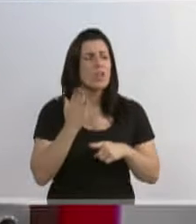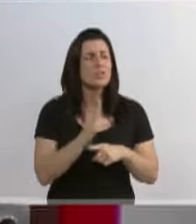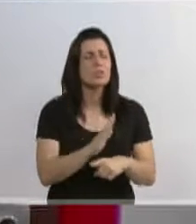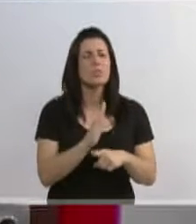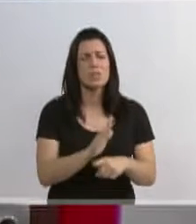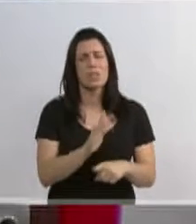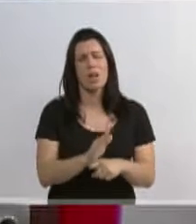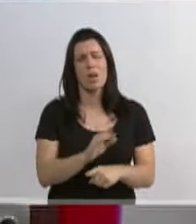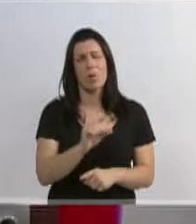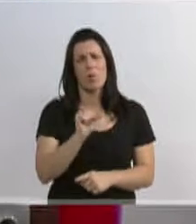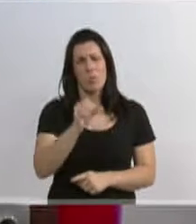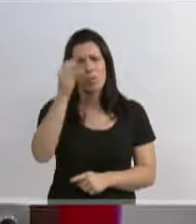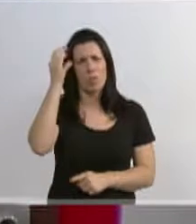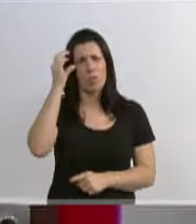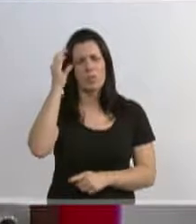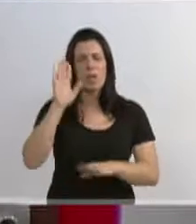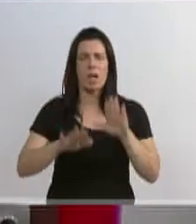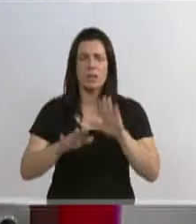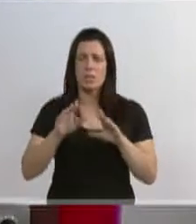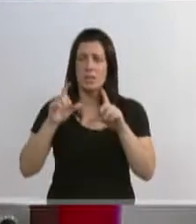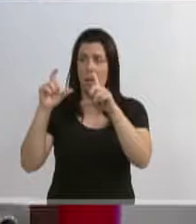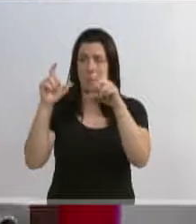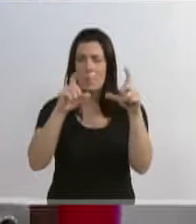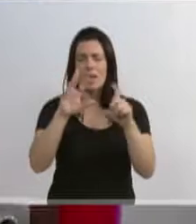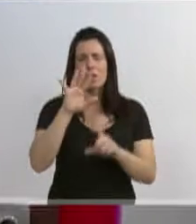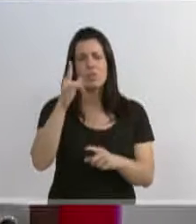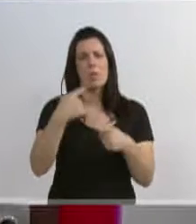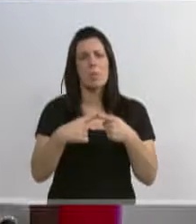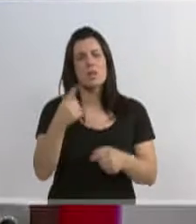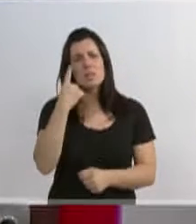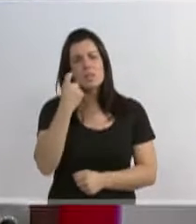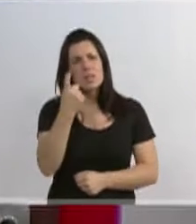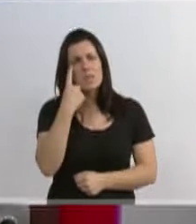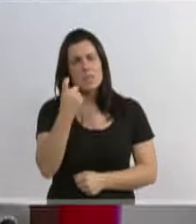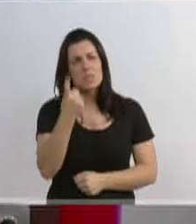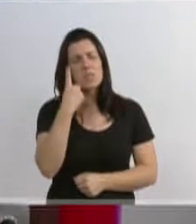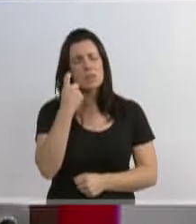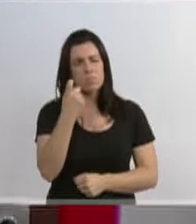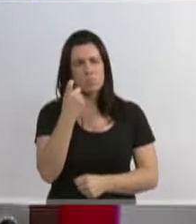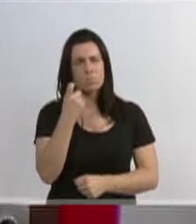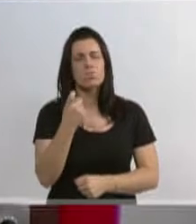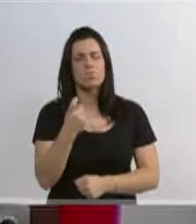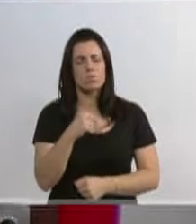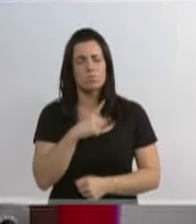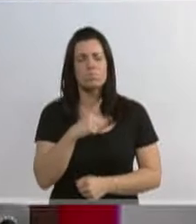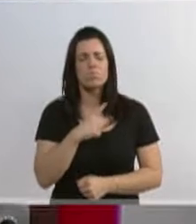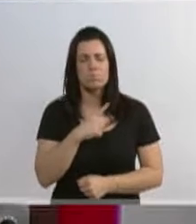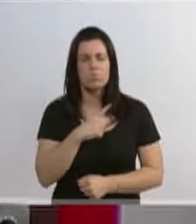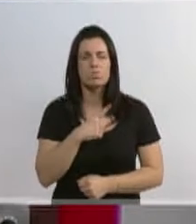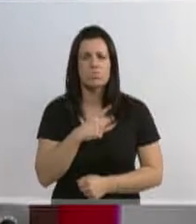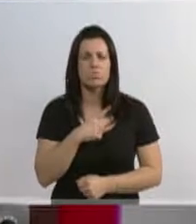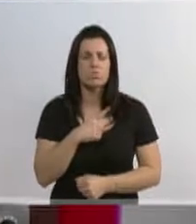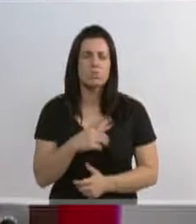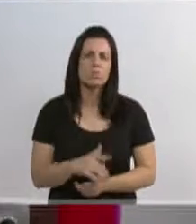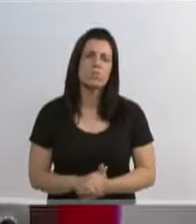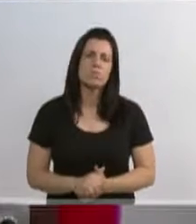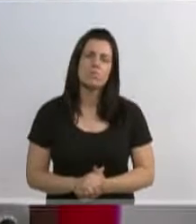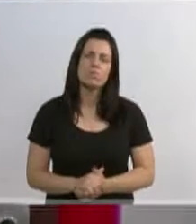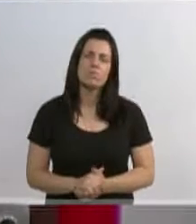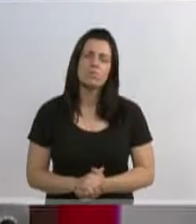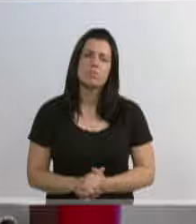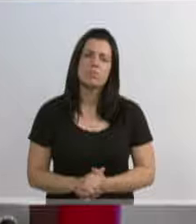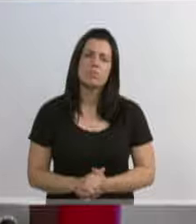pouco a conscientizar. Eu sei que às vezes nem a placa vai resolver, mas seria interessante, né, ter à disposição. E com relação